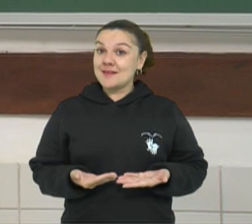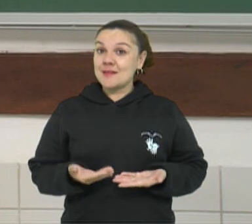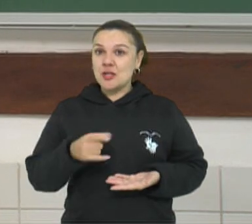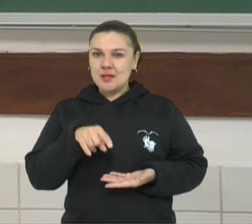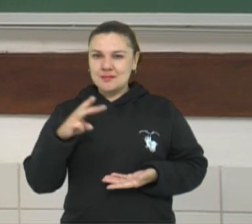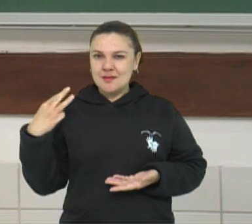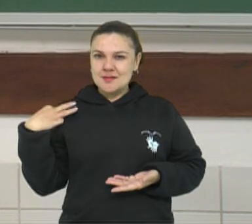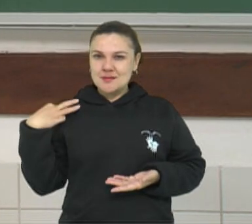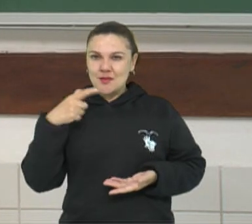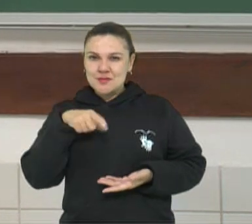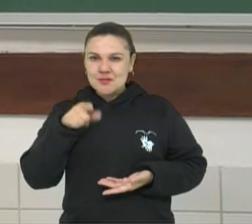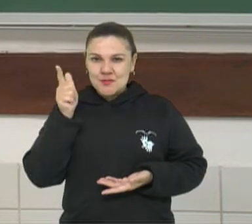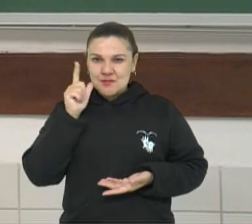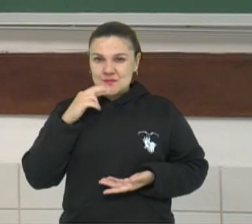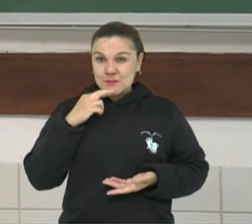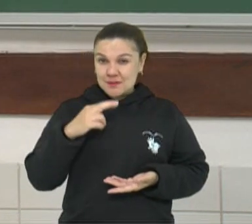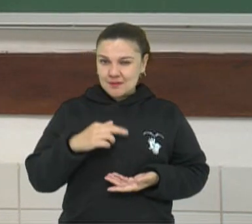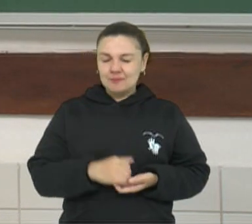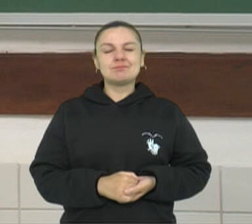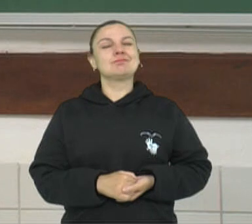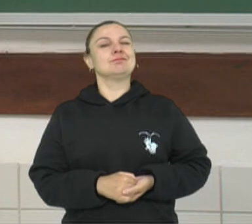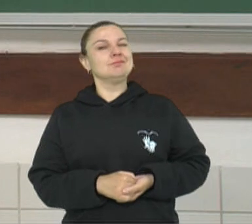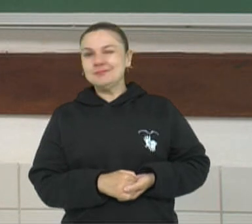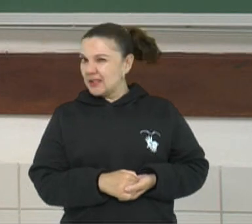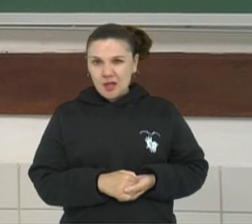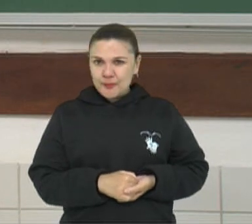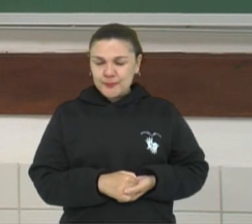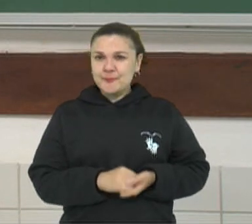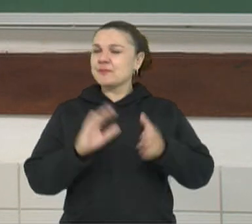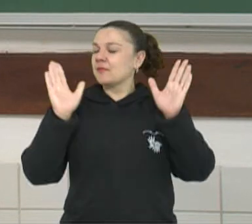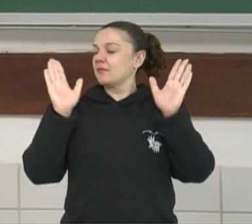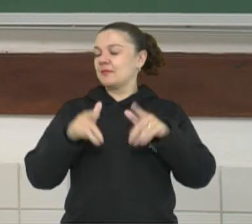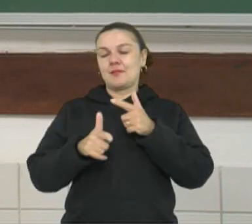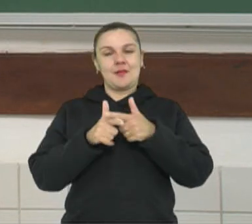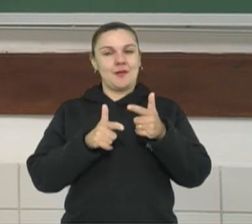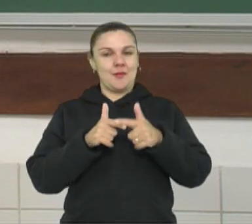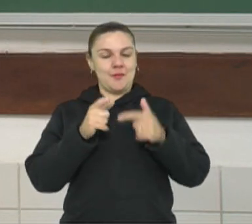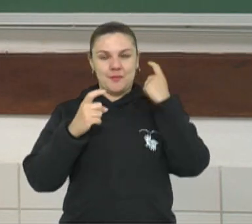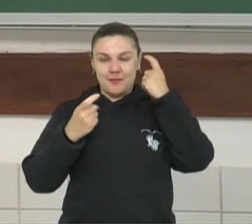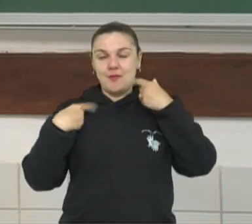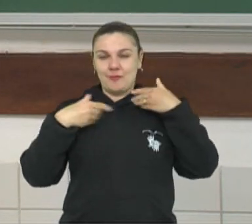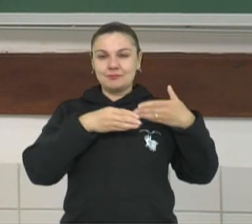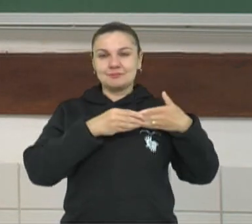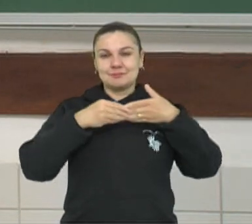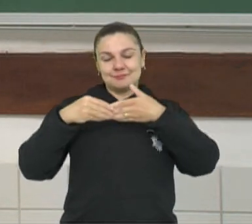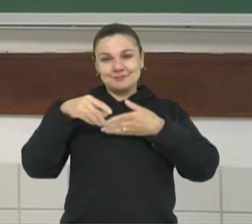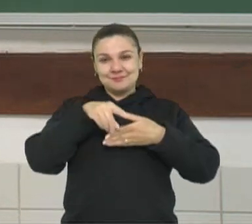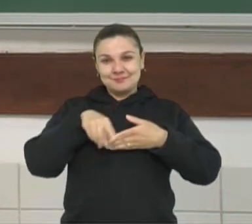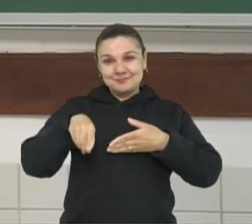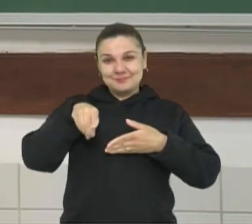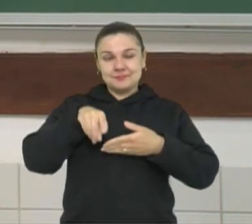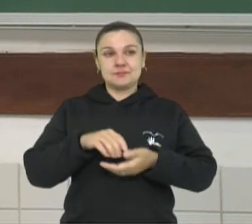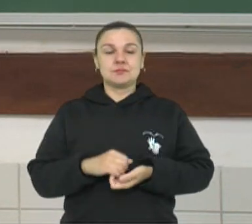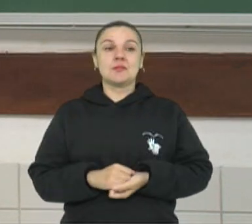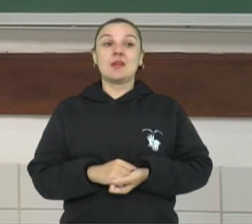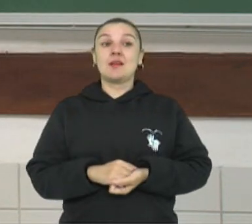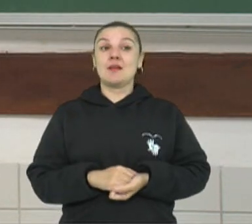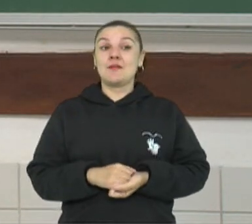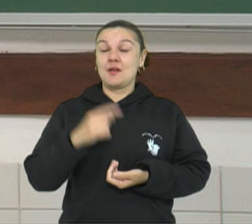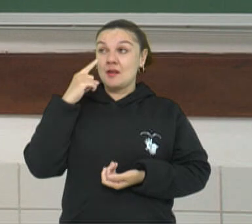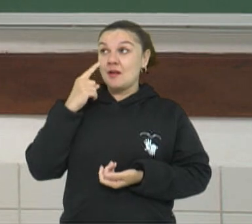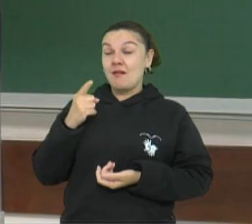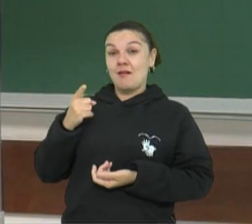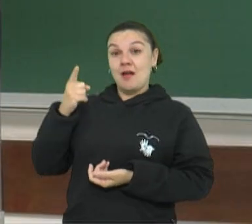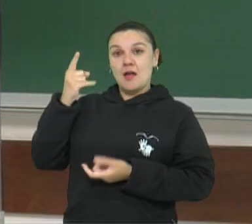E aí, terceira série, conseguiu responder? Não? Não se preocupa, eu vou guiando vocês, tá? Vamos lá? Então, nós